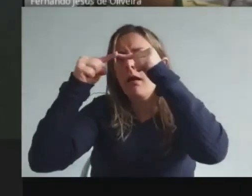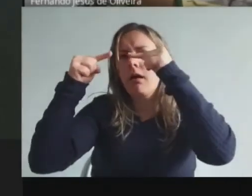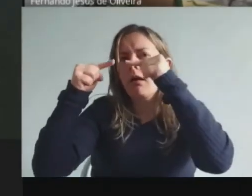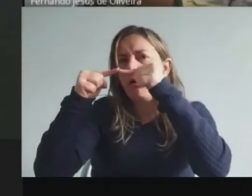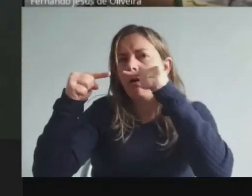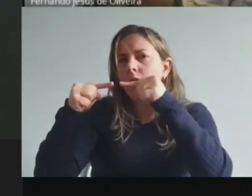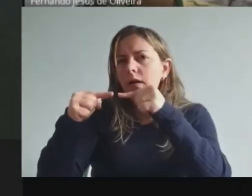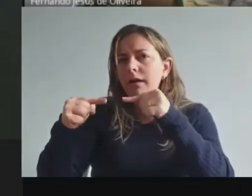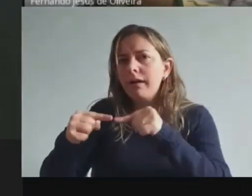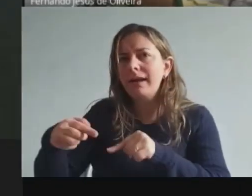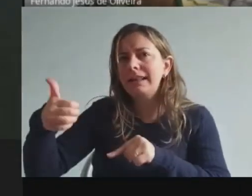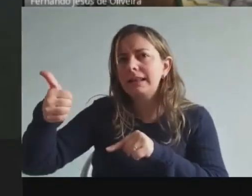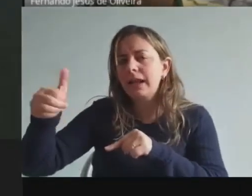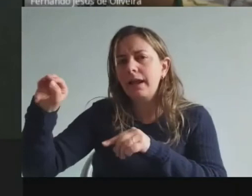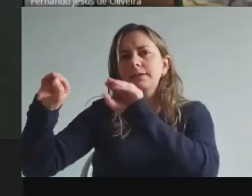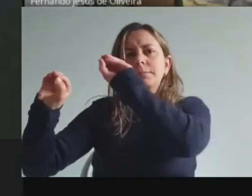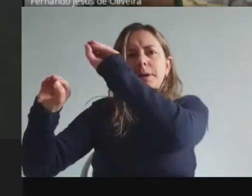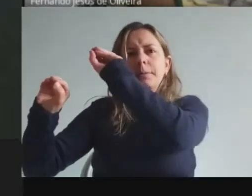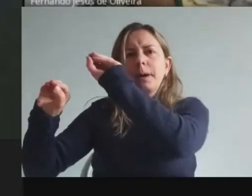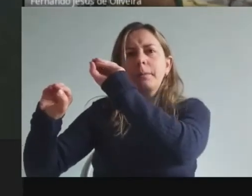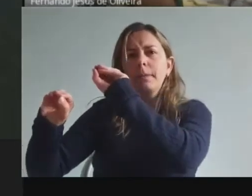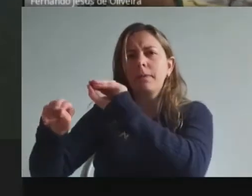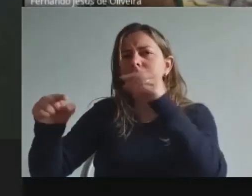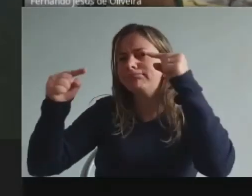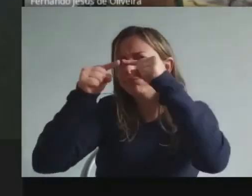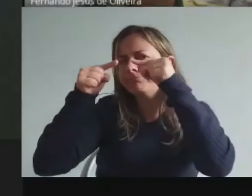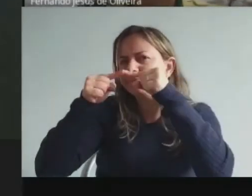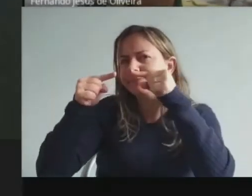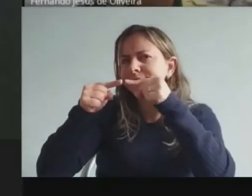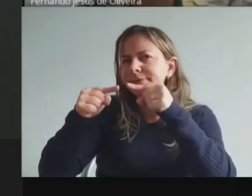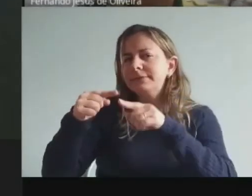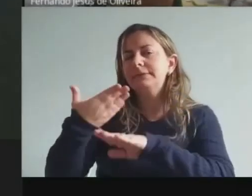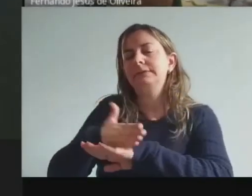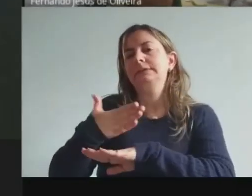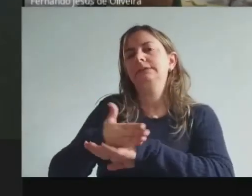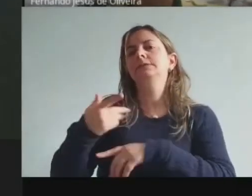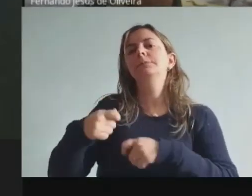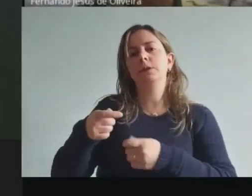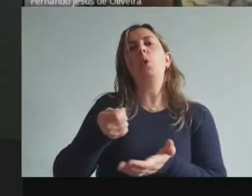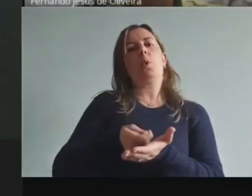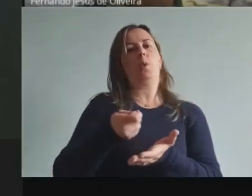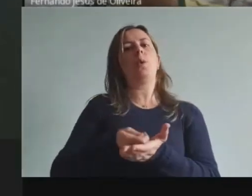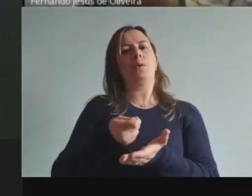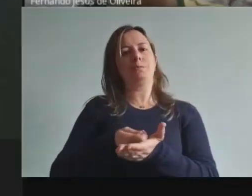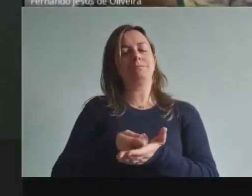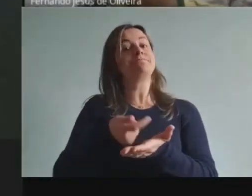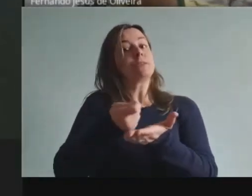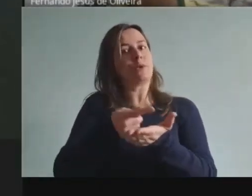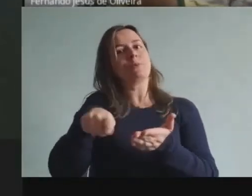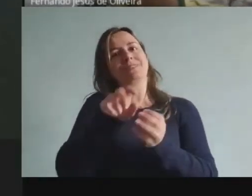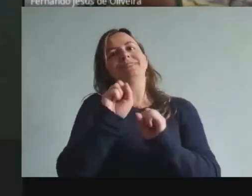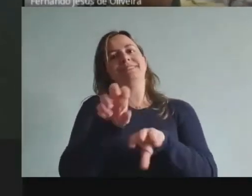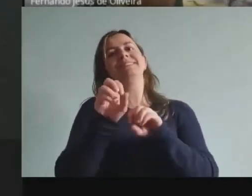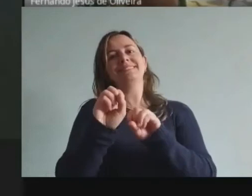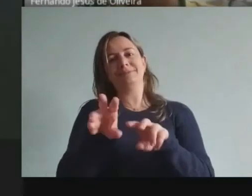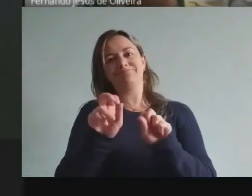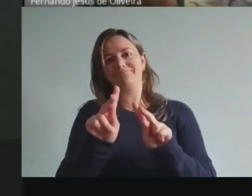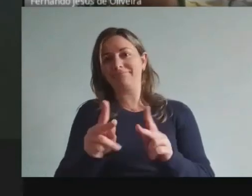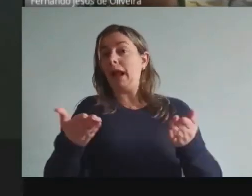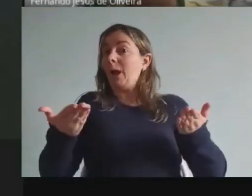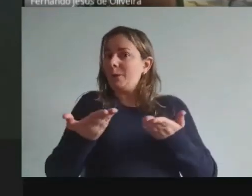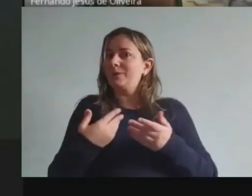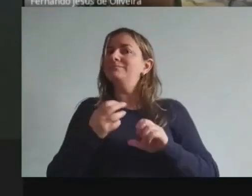de 10, tá? Isso nós vamos cobrar de vocês. Bom, mas para cobrar a gente tem que ensinar, né?